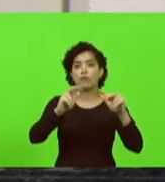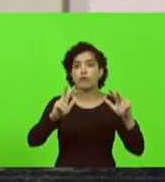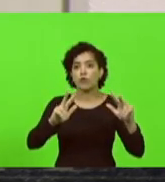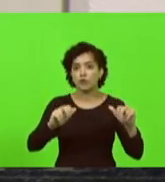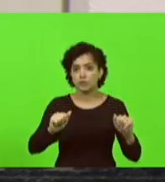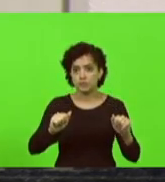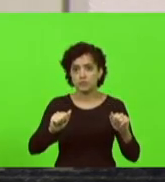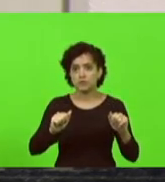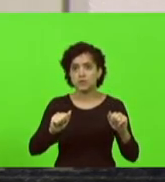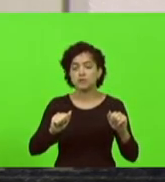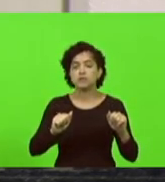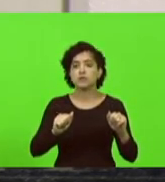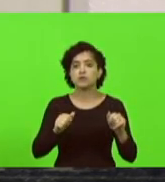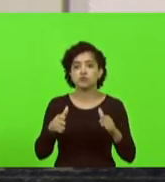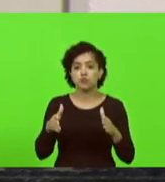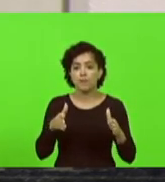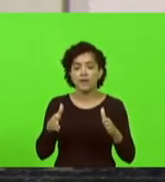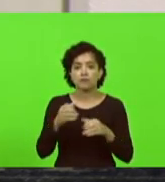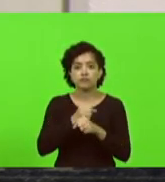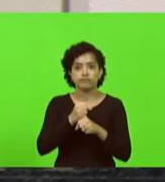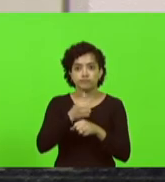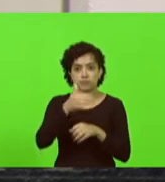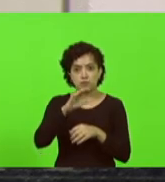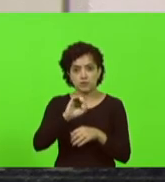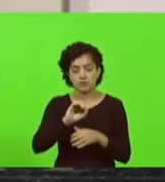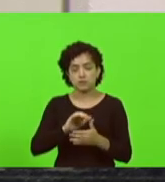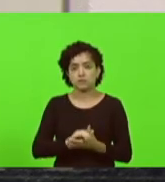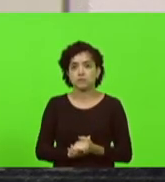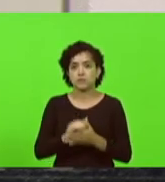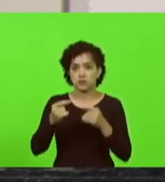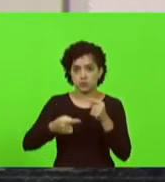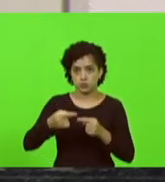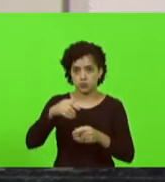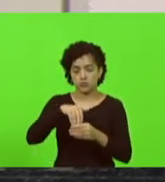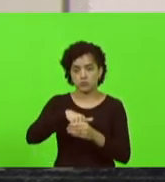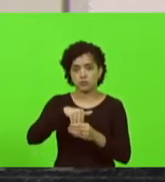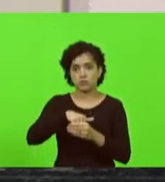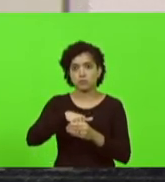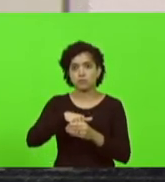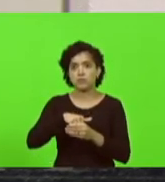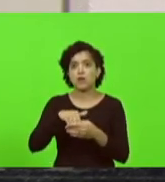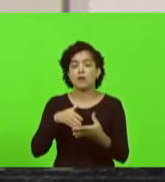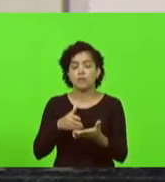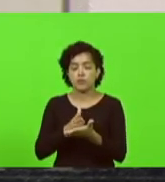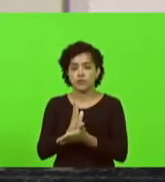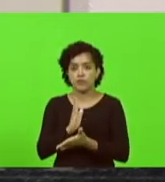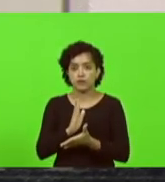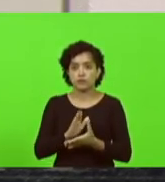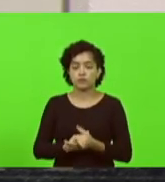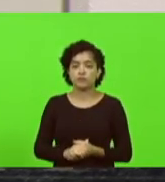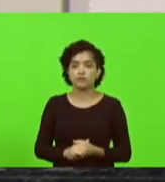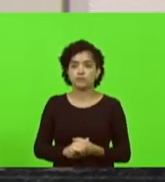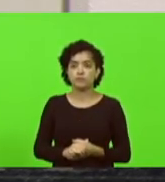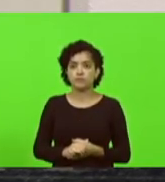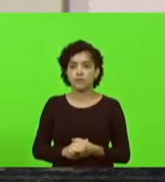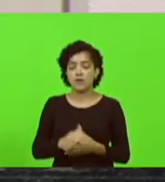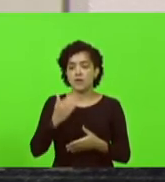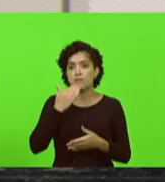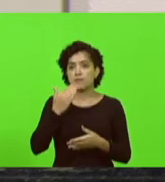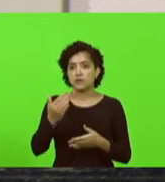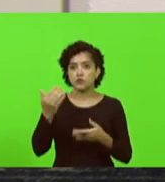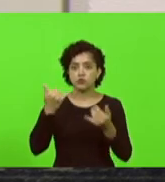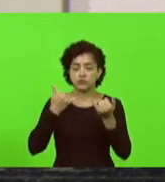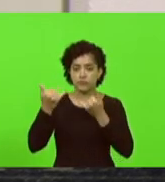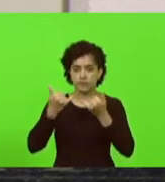nos últimos 10 anos. Em discussão, em votação, aprovado. Pedido de